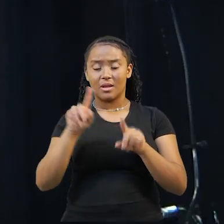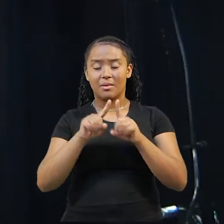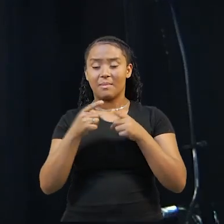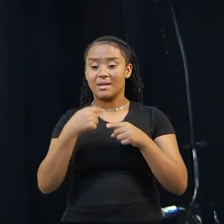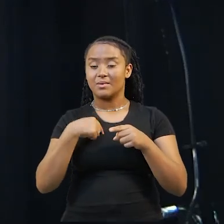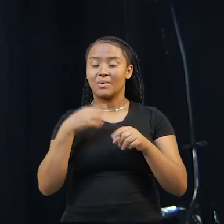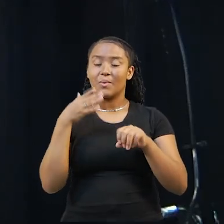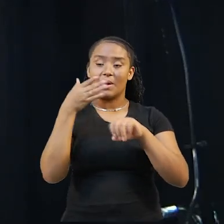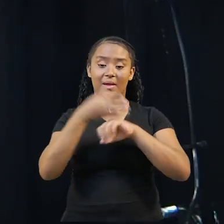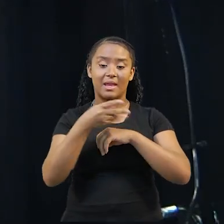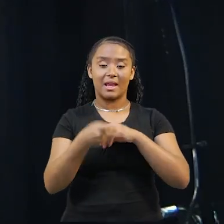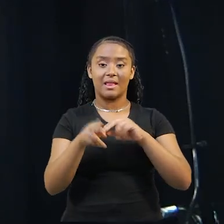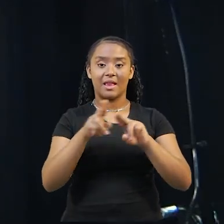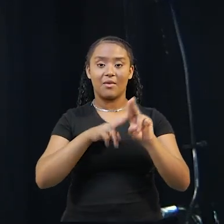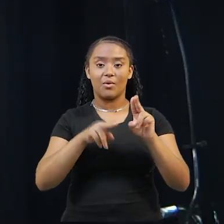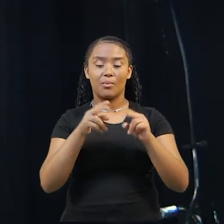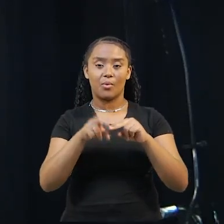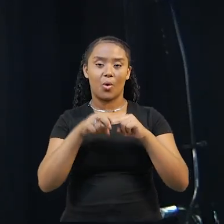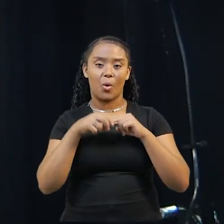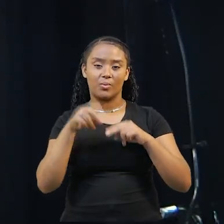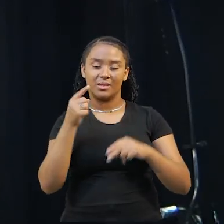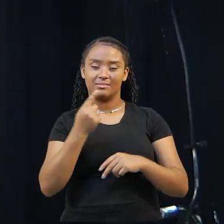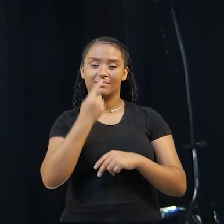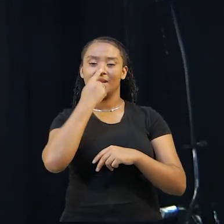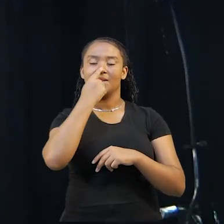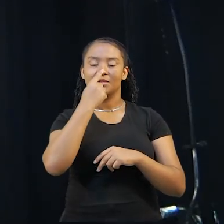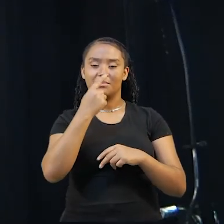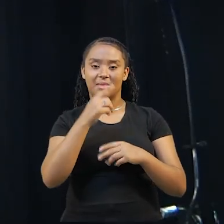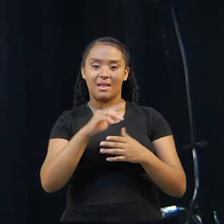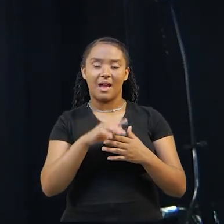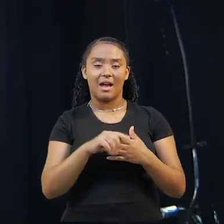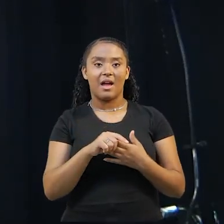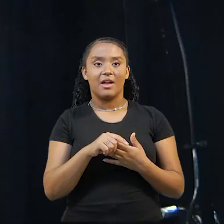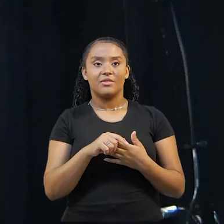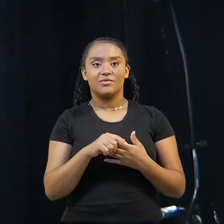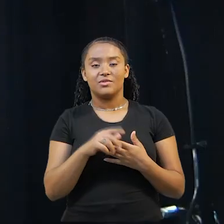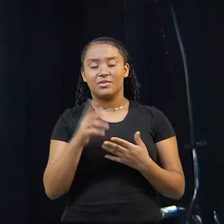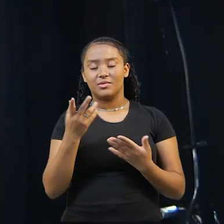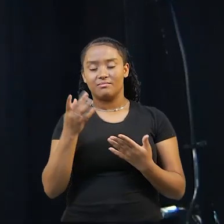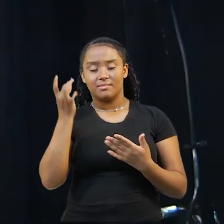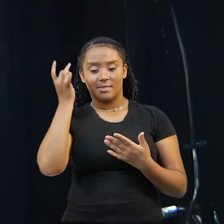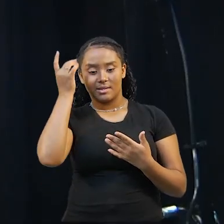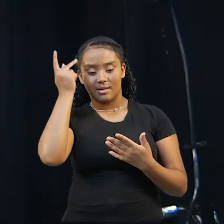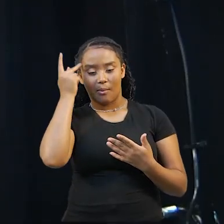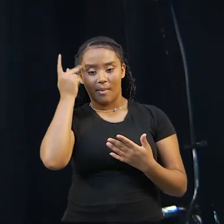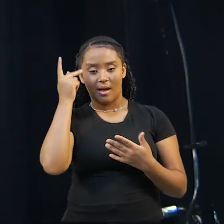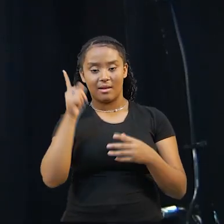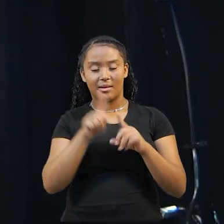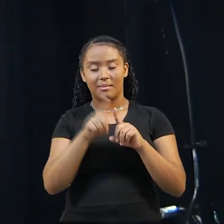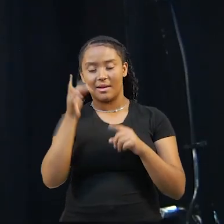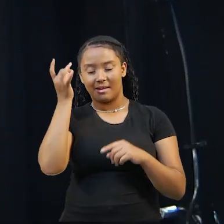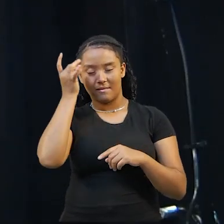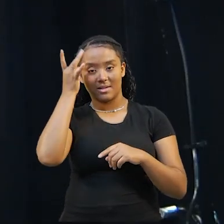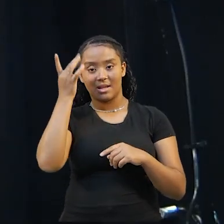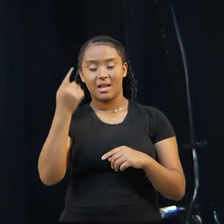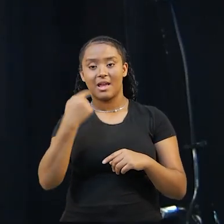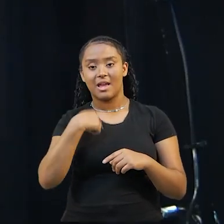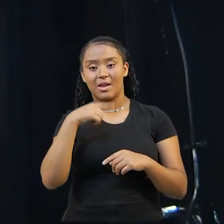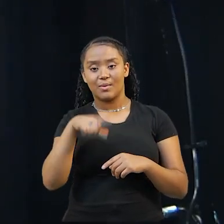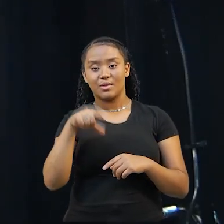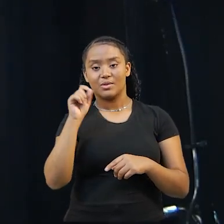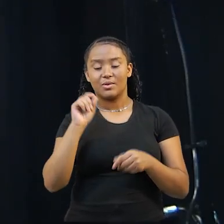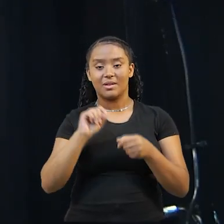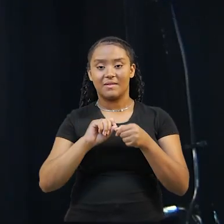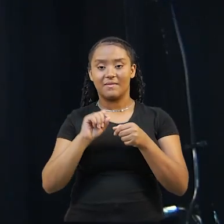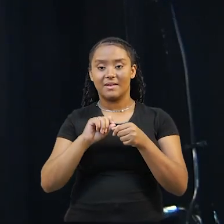aqui... por proximidade, inclusive, né, de São Paulo e pela facilidade, eu acabei optando por prestar